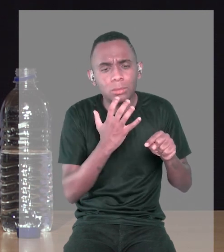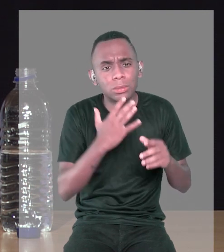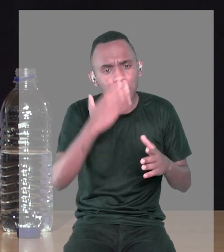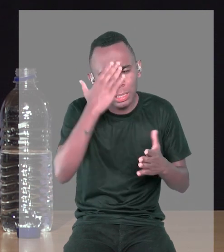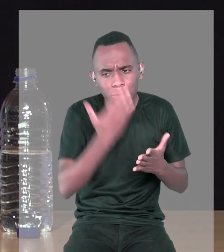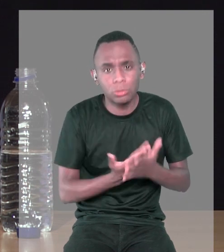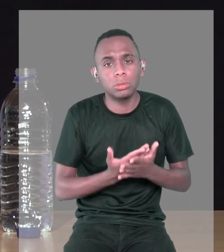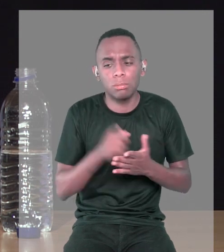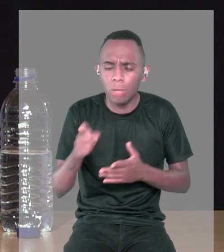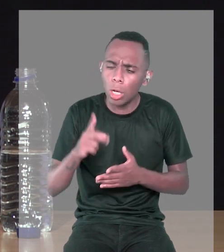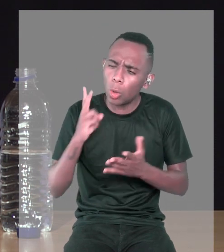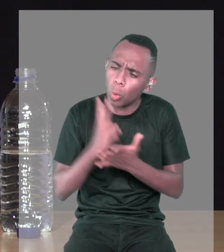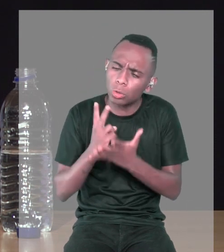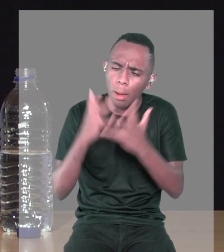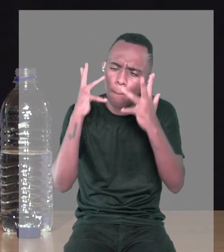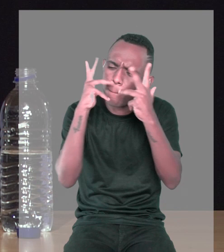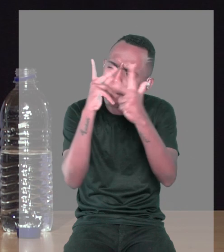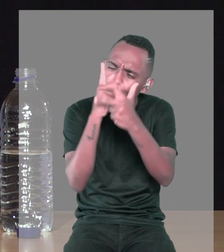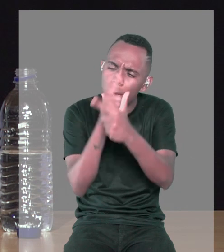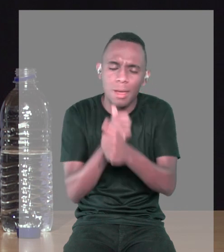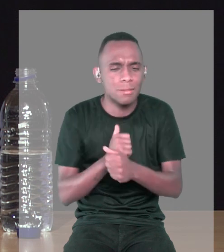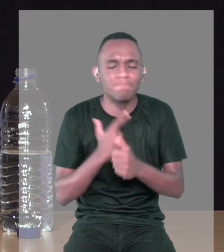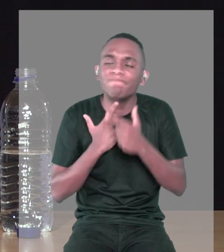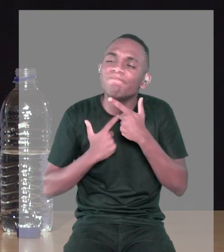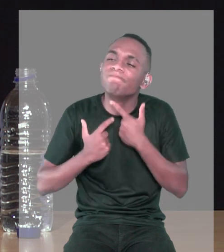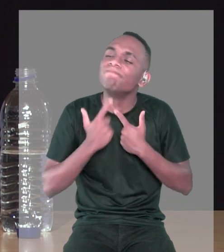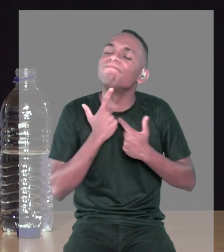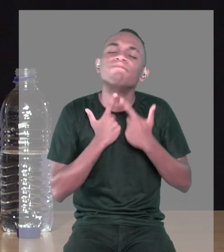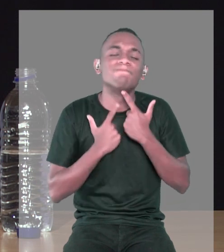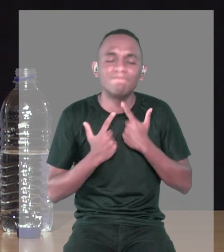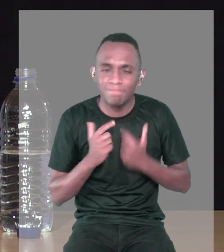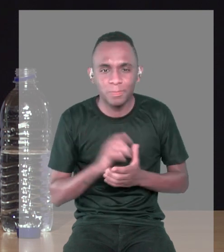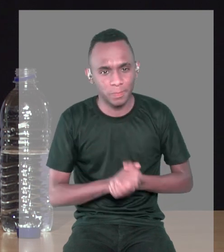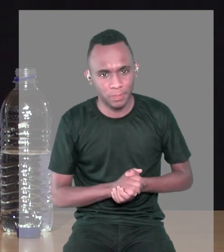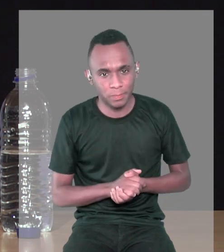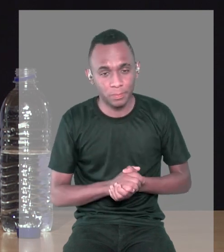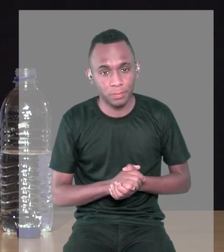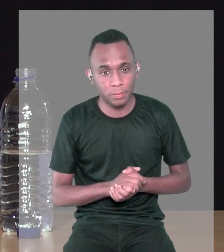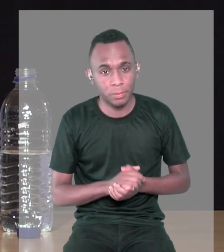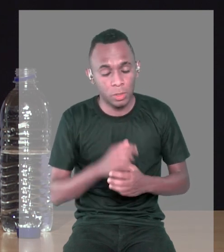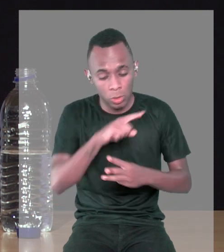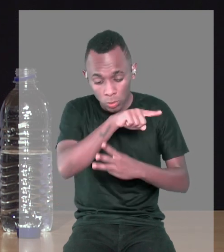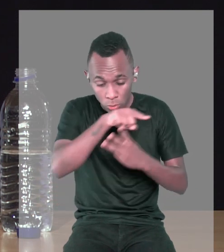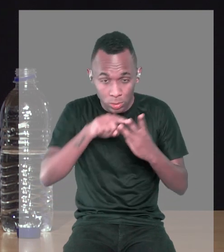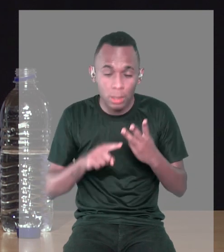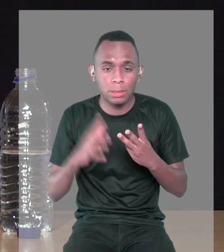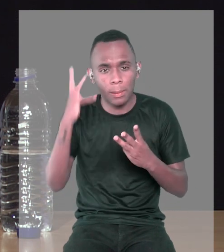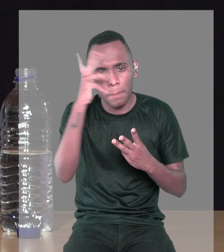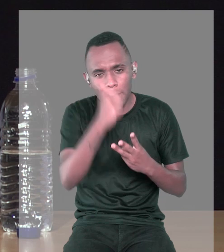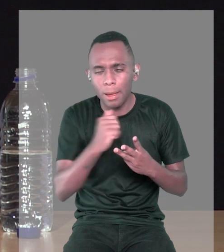Doreen permanece bela, graciosa e desejável. Os